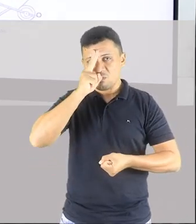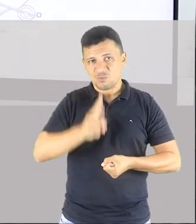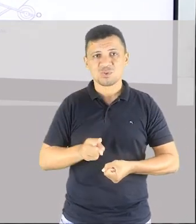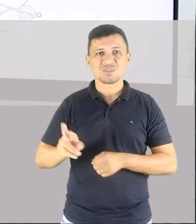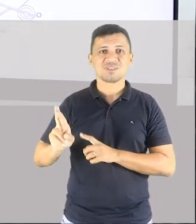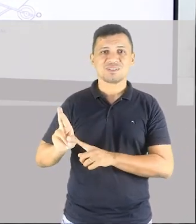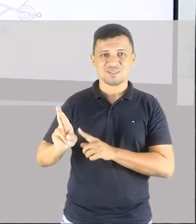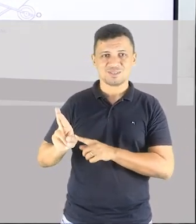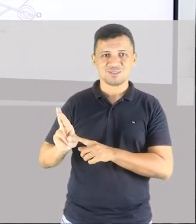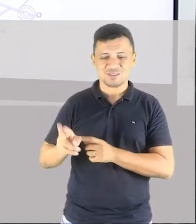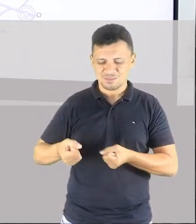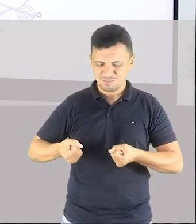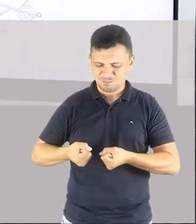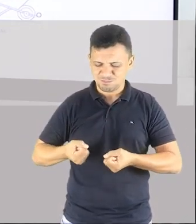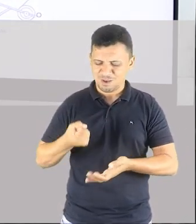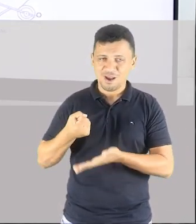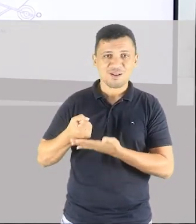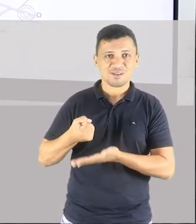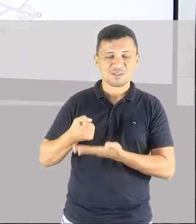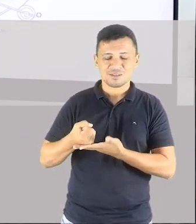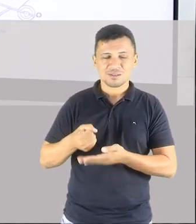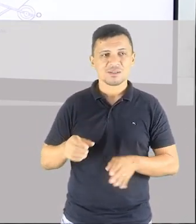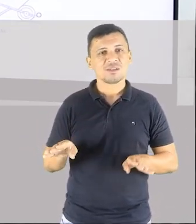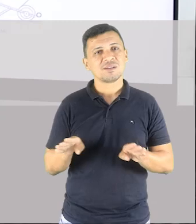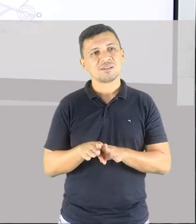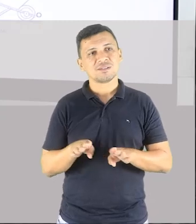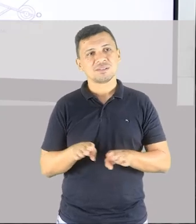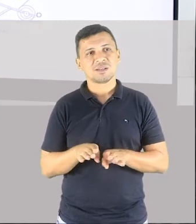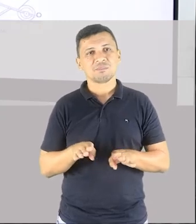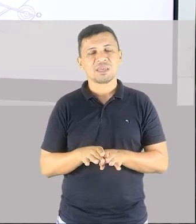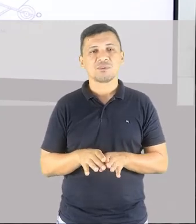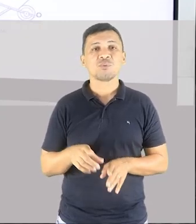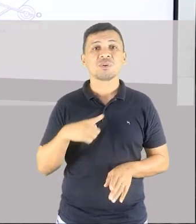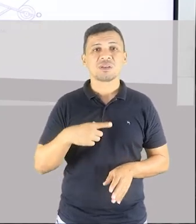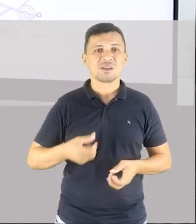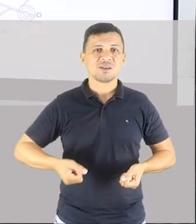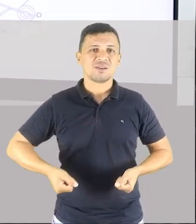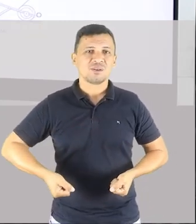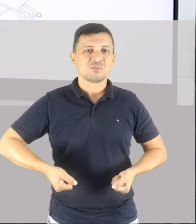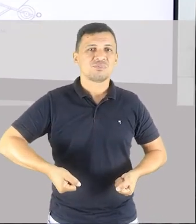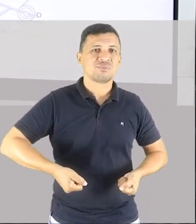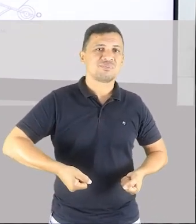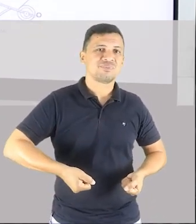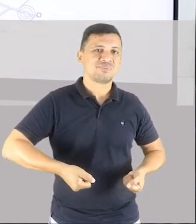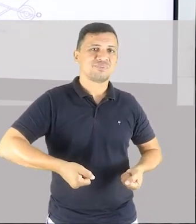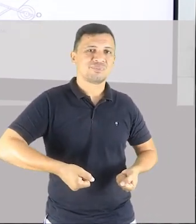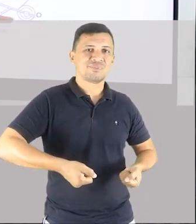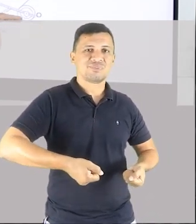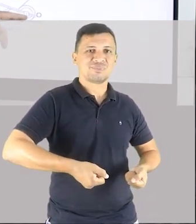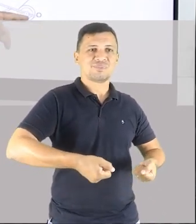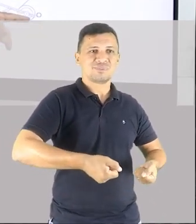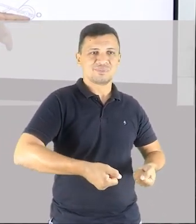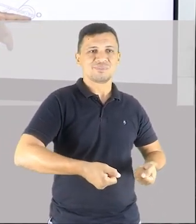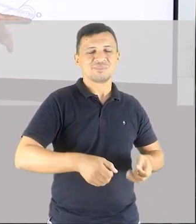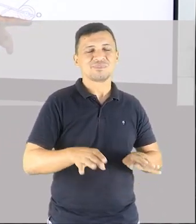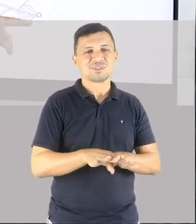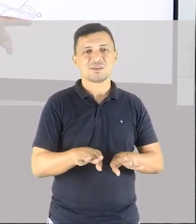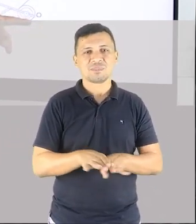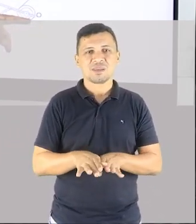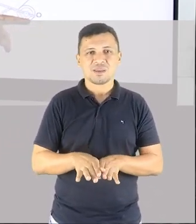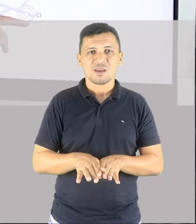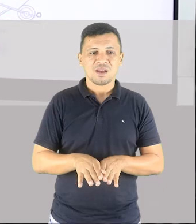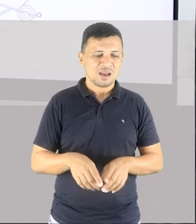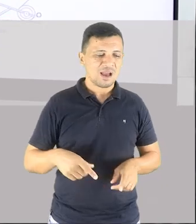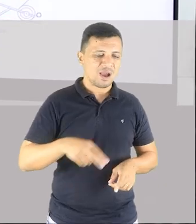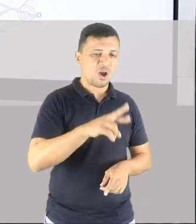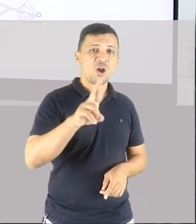tá? E outro exemplo bem comum é o carrinho de mão. O carrinho de mão, a roda